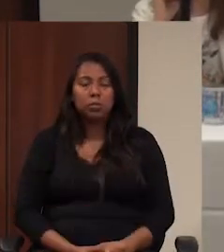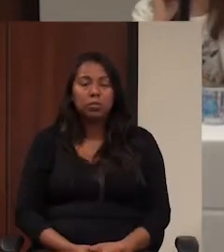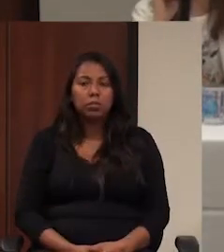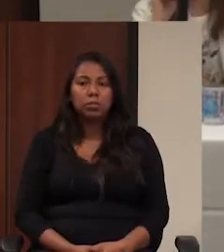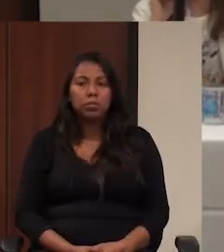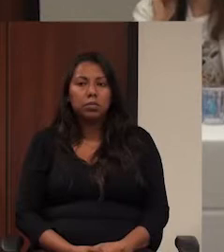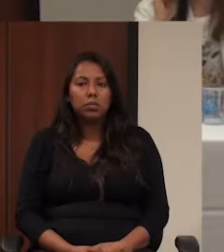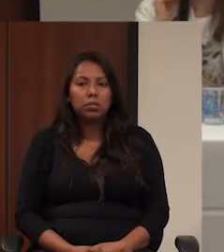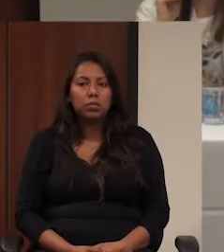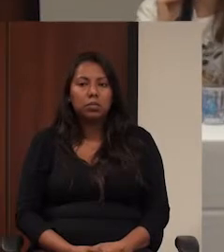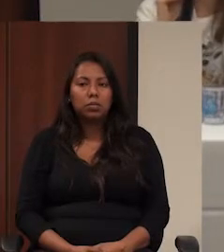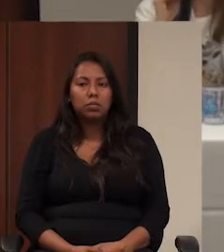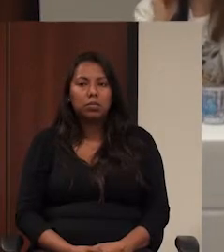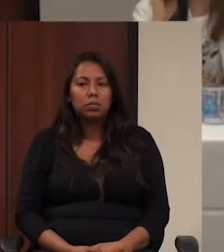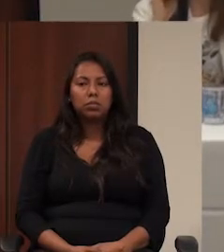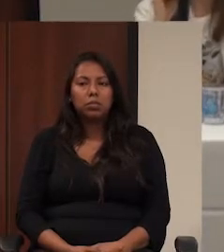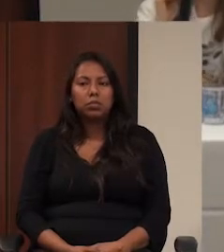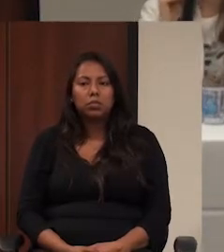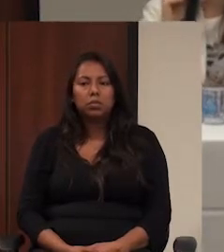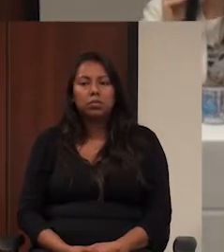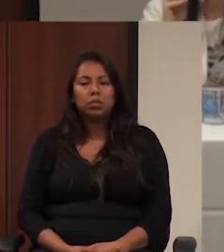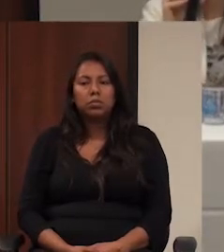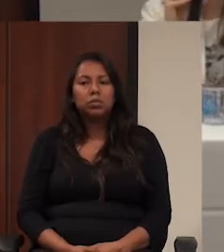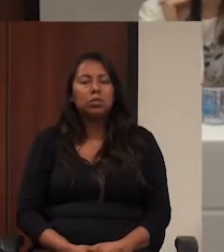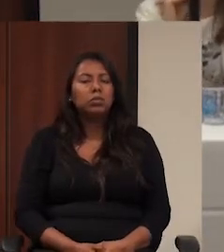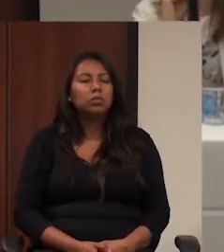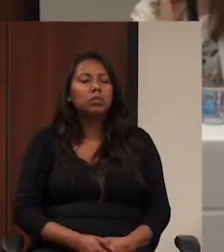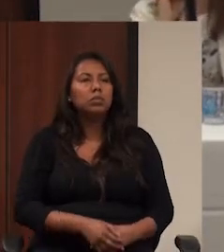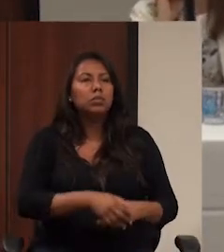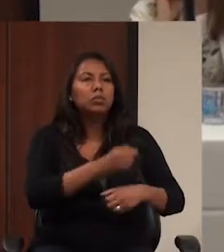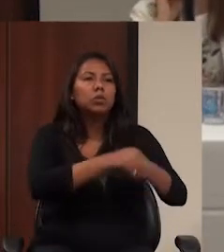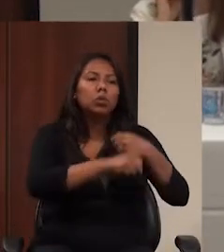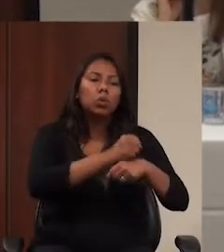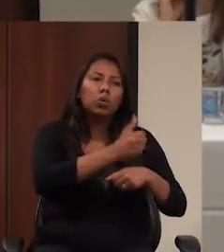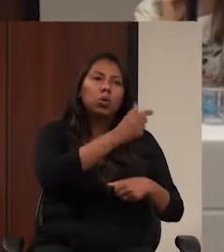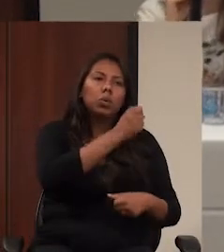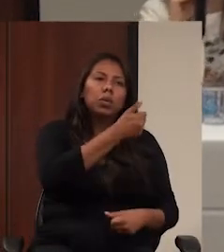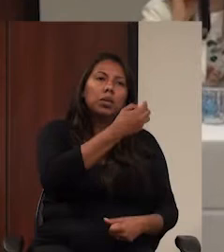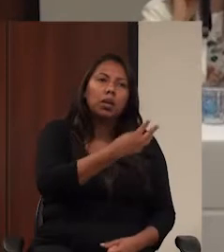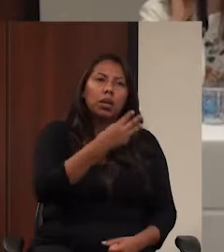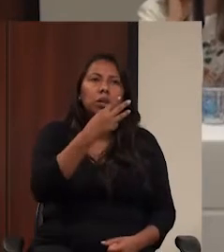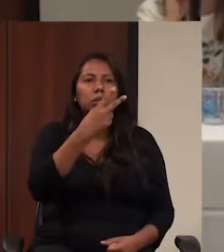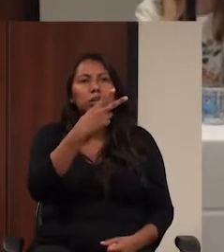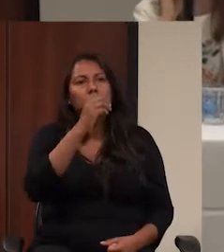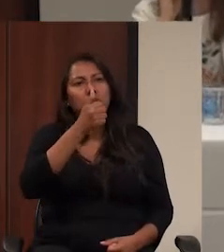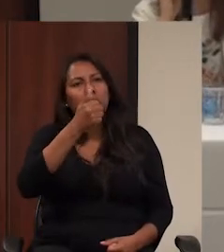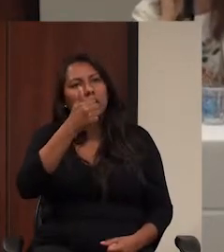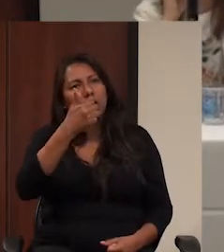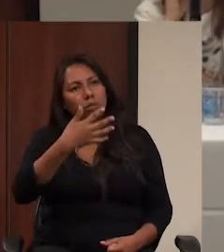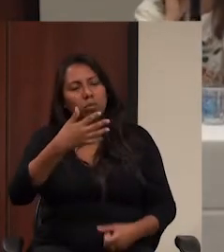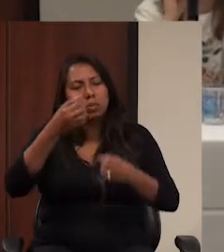Então, em New South Wales, em 2013 e 2014, eles fizeram o seguinte: teve lá um departamento específico, junto